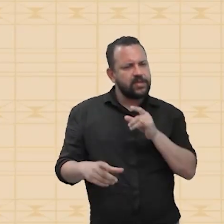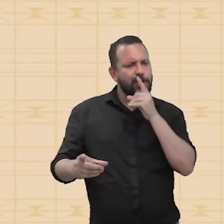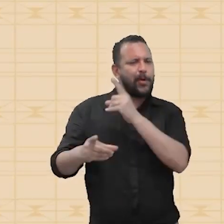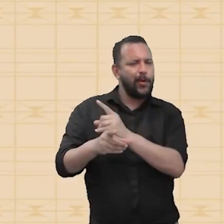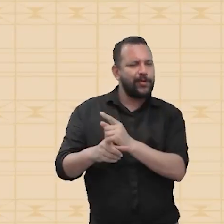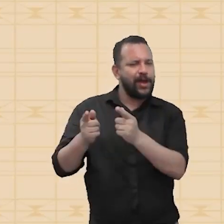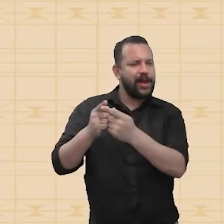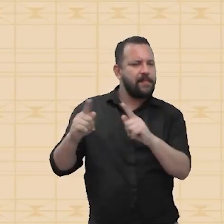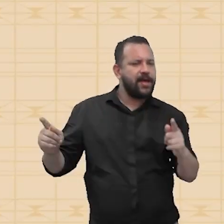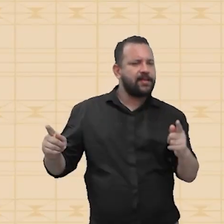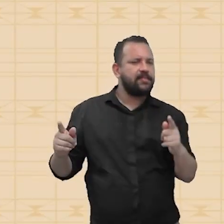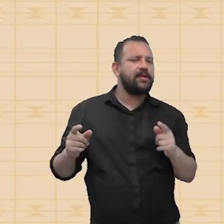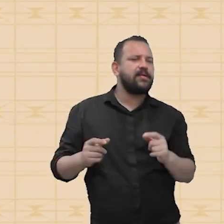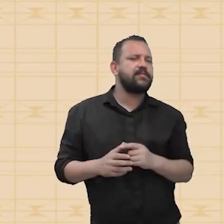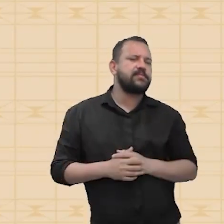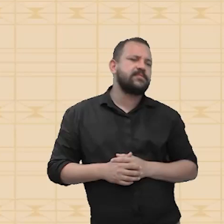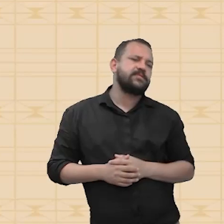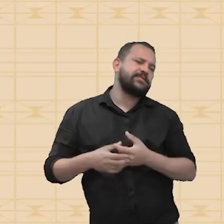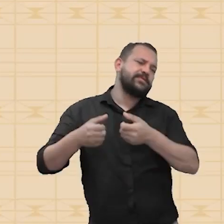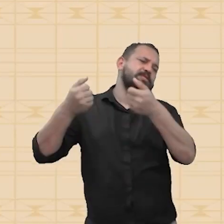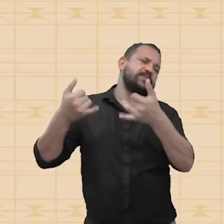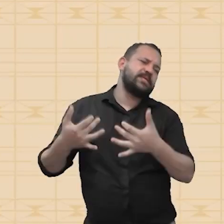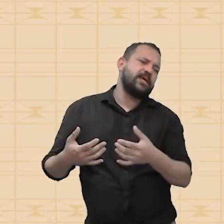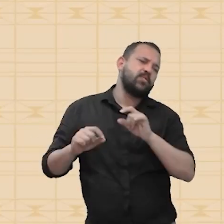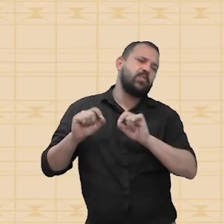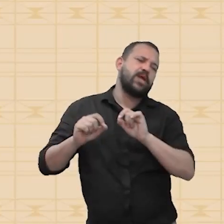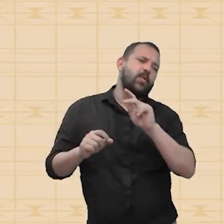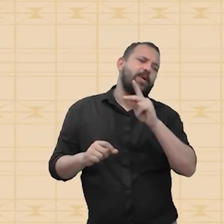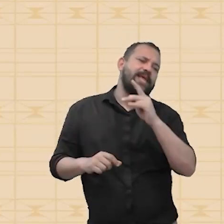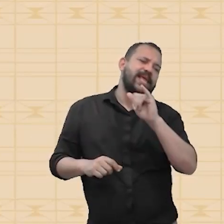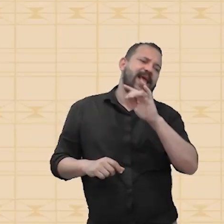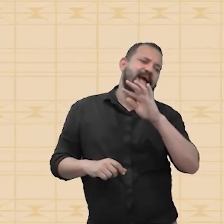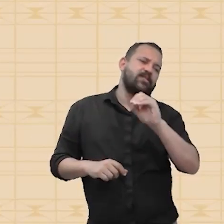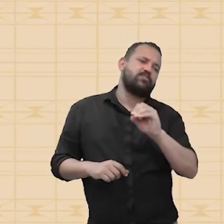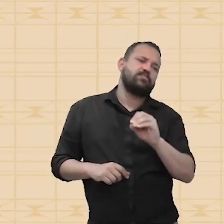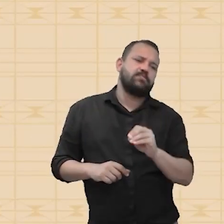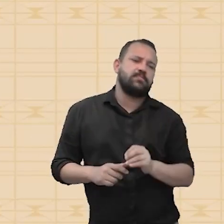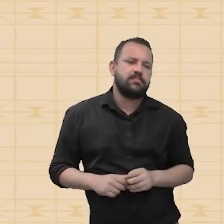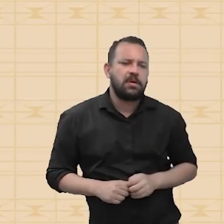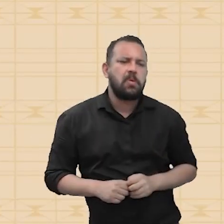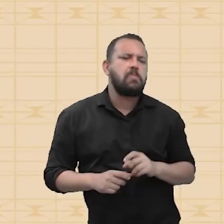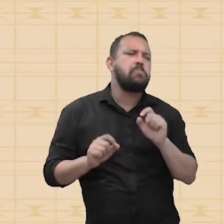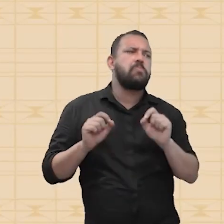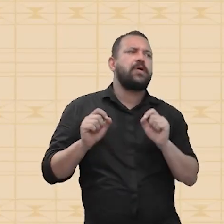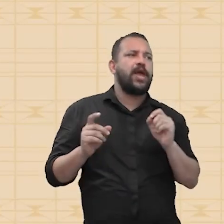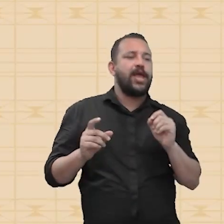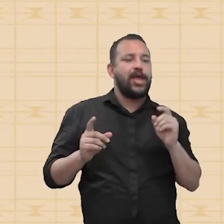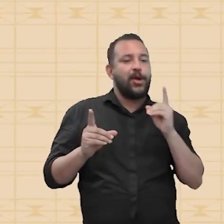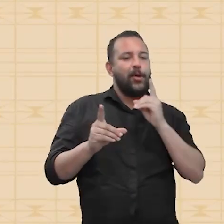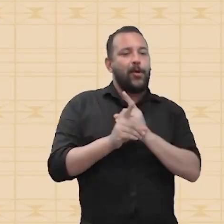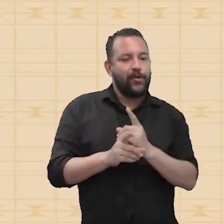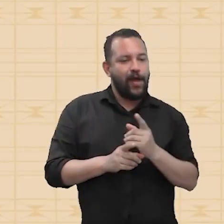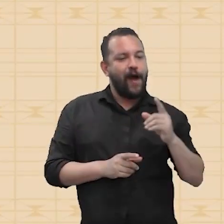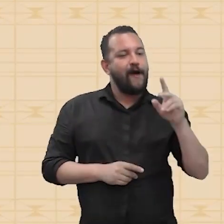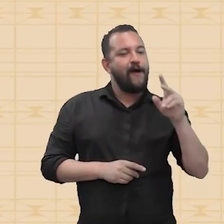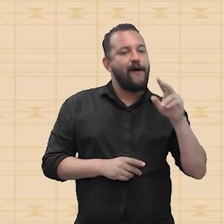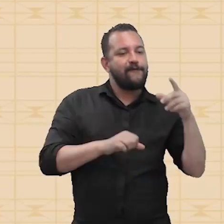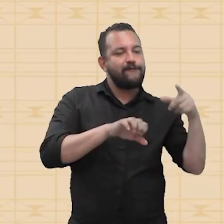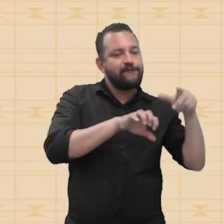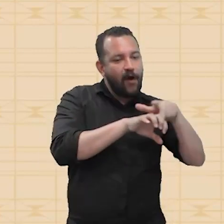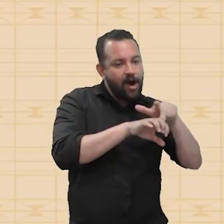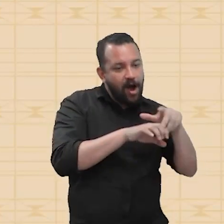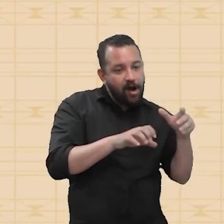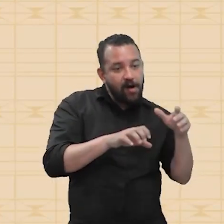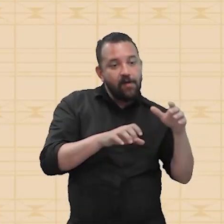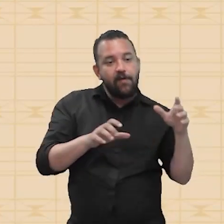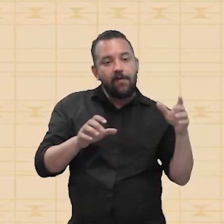gramática lá, né, dizendo lá o que é um hiato. Olha, um hiato é um encontro de duas vogais em sílabas distintas,